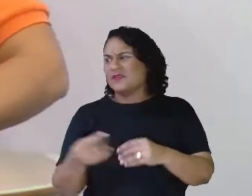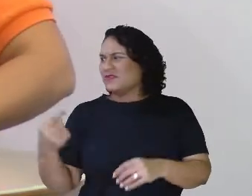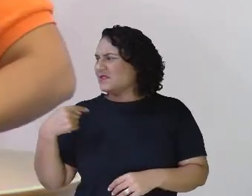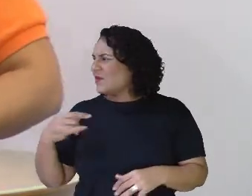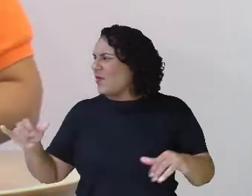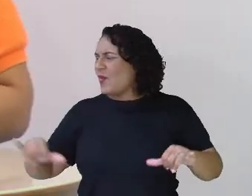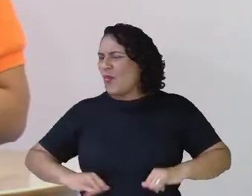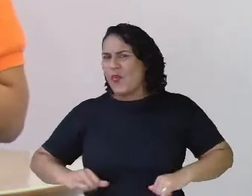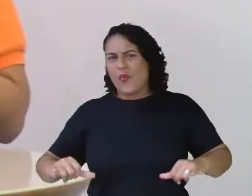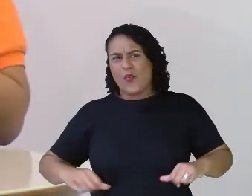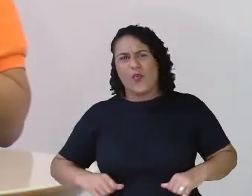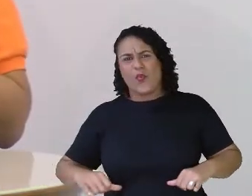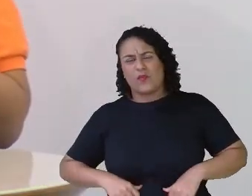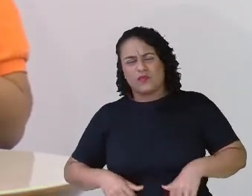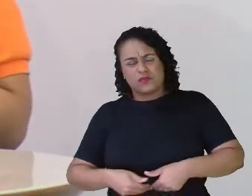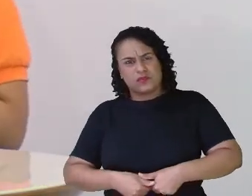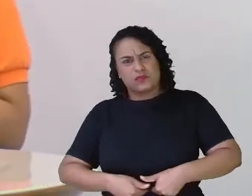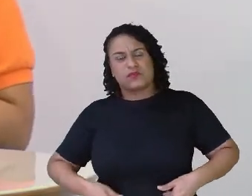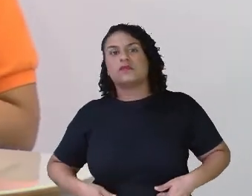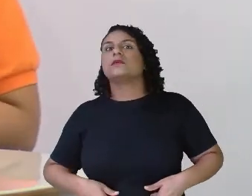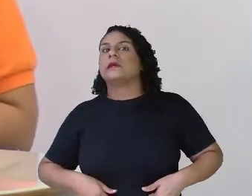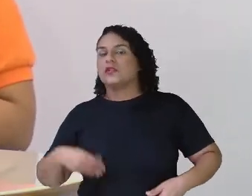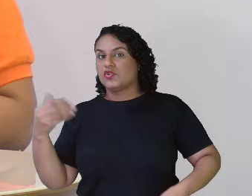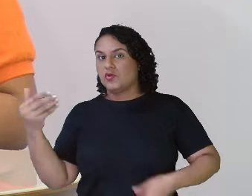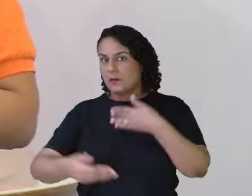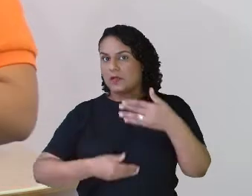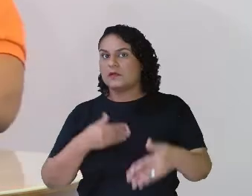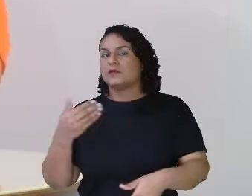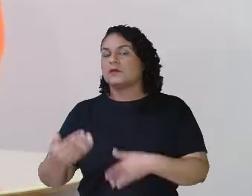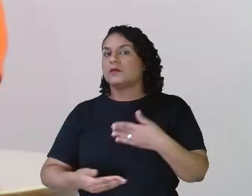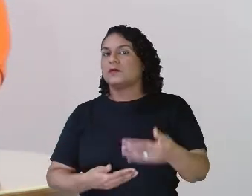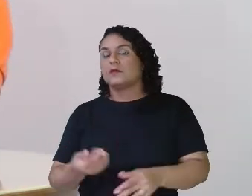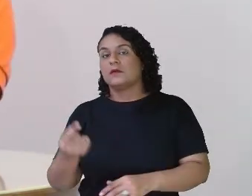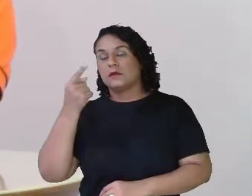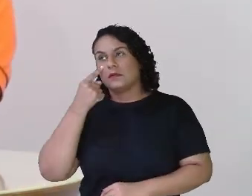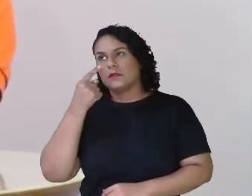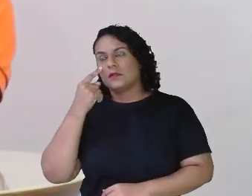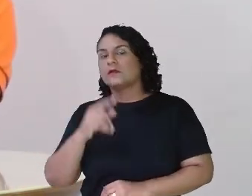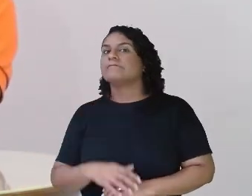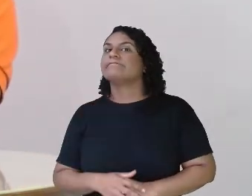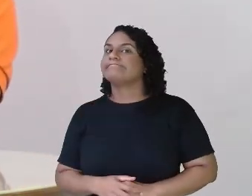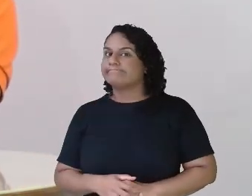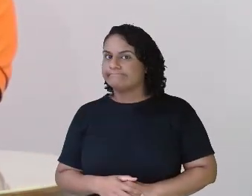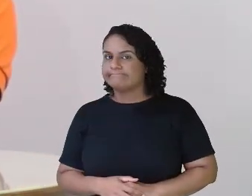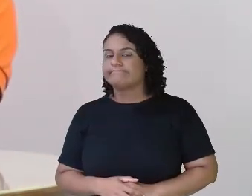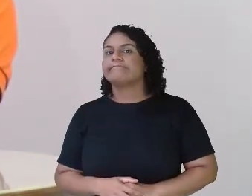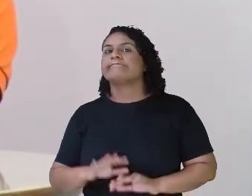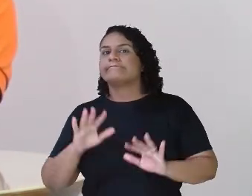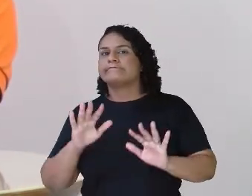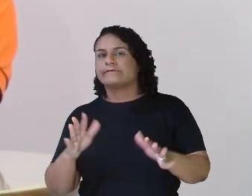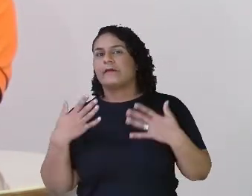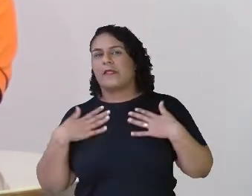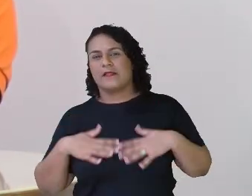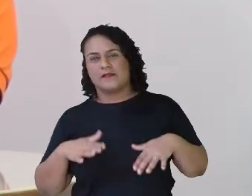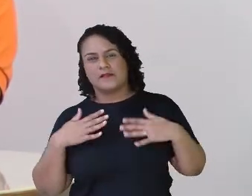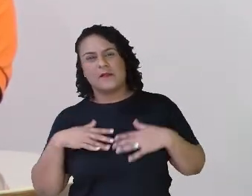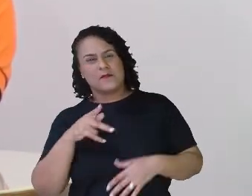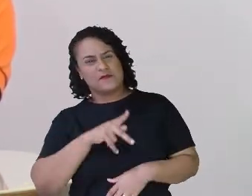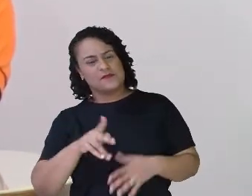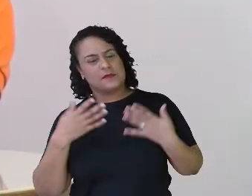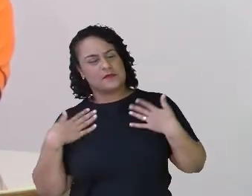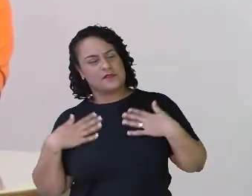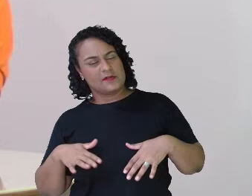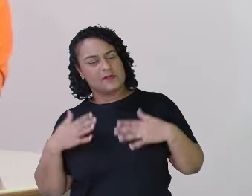Porque a gente tá com bastante. fome. Mas assim, eles estão bem participativos. E uma coisa que ela chamou a atenção, deixa eu falar para ela descansar um pouquinho a garganta dela, né?